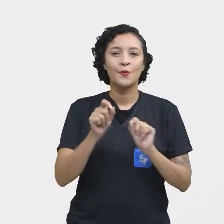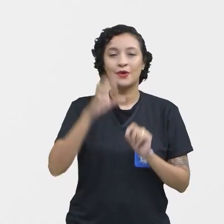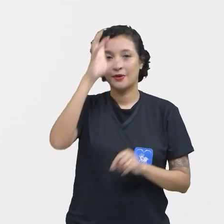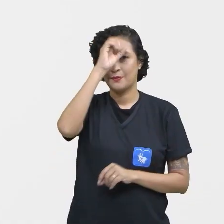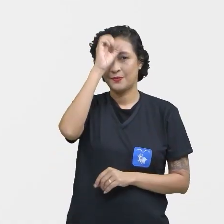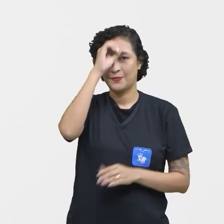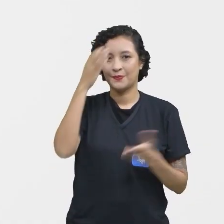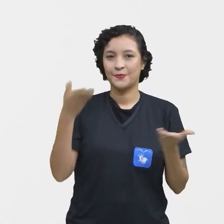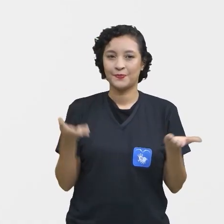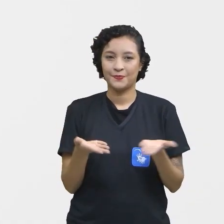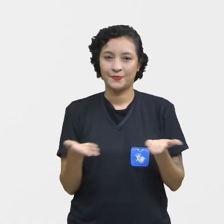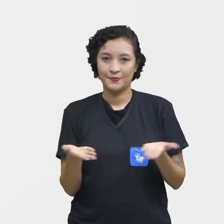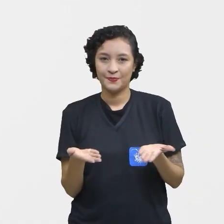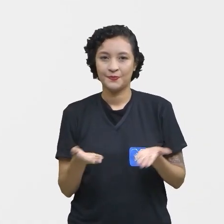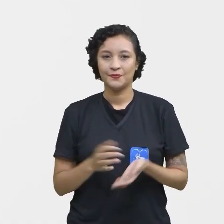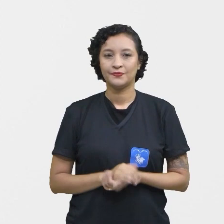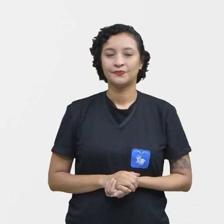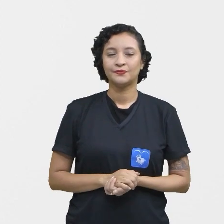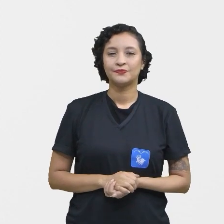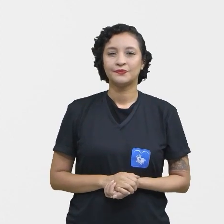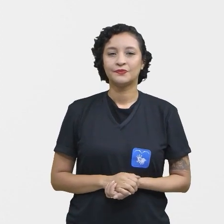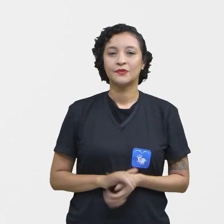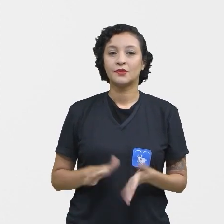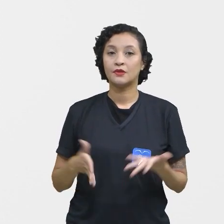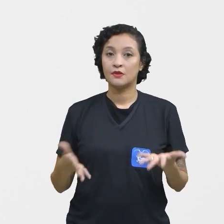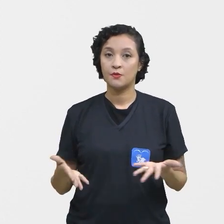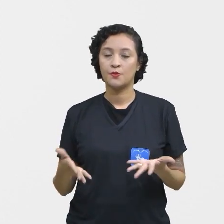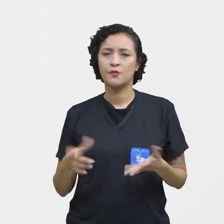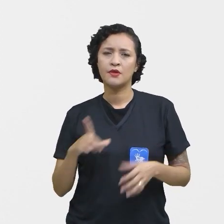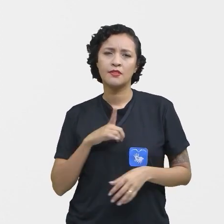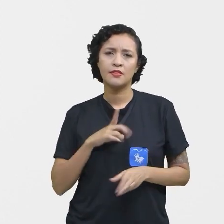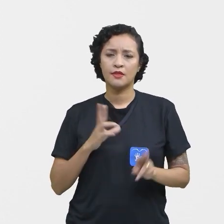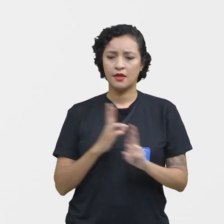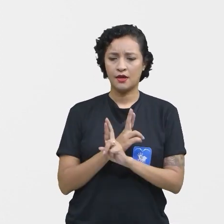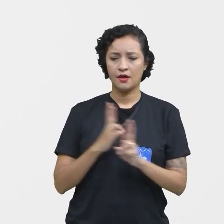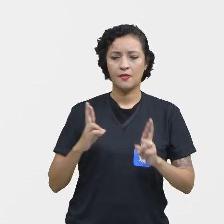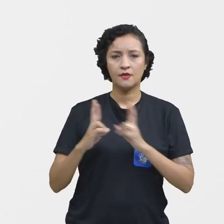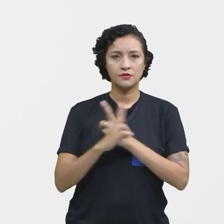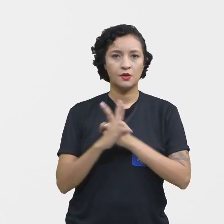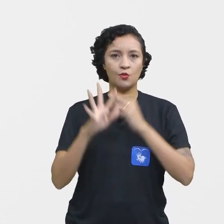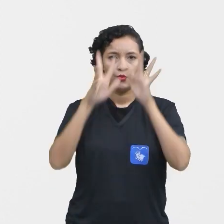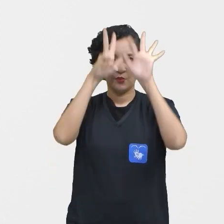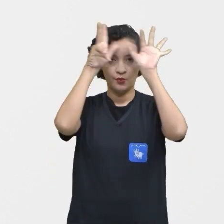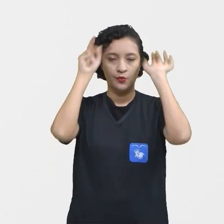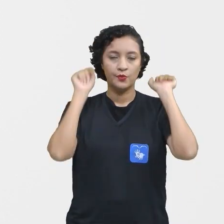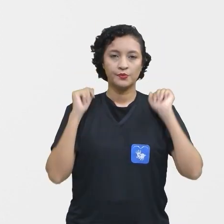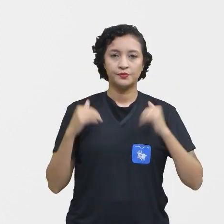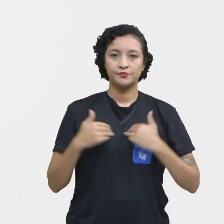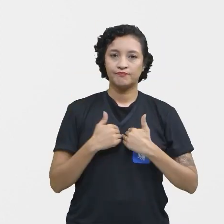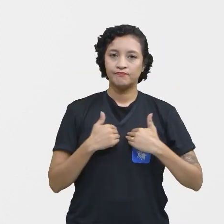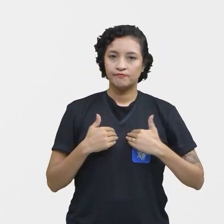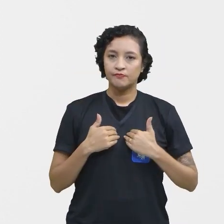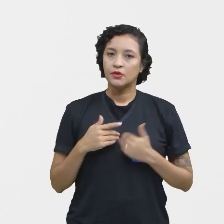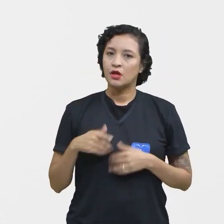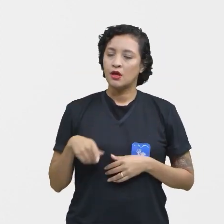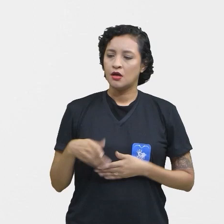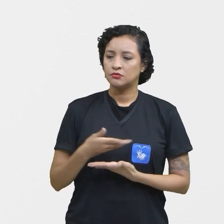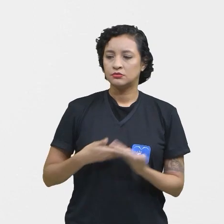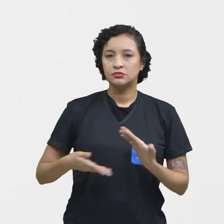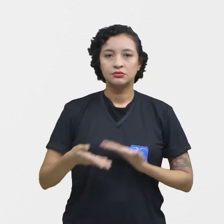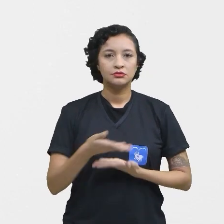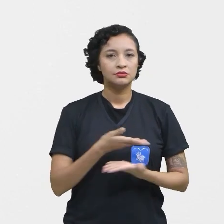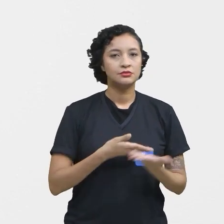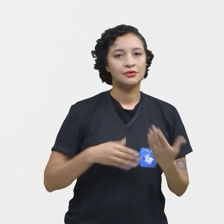lá? Então, existem muitas relações entre os animais, né? Então, os animais fazem parte de uma